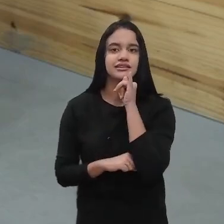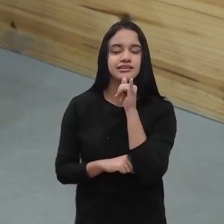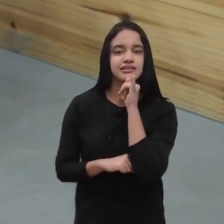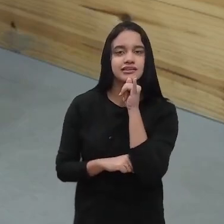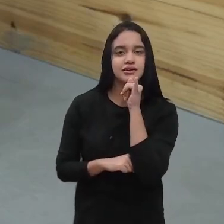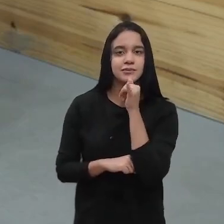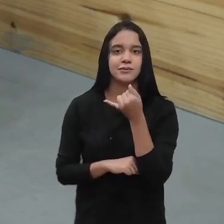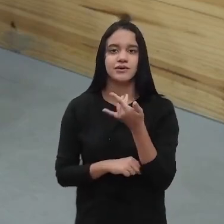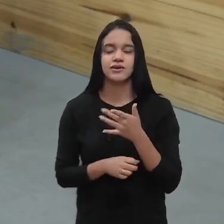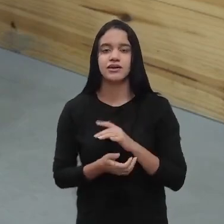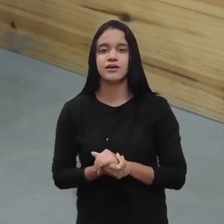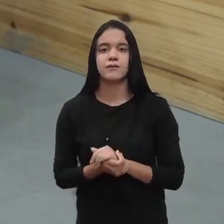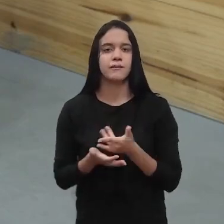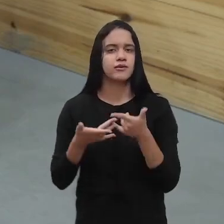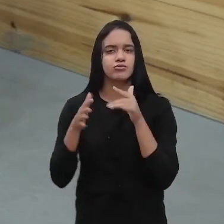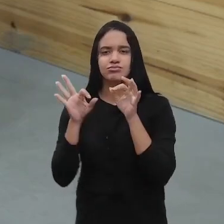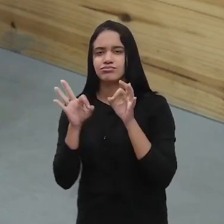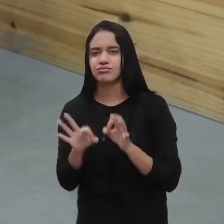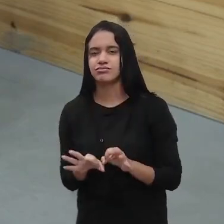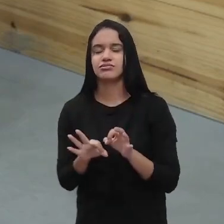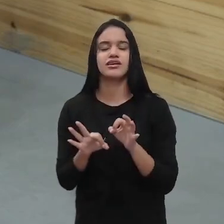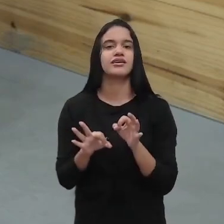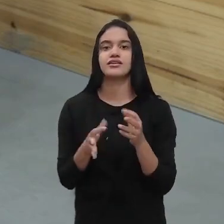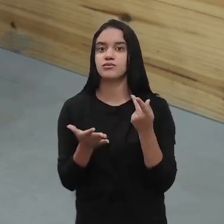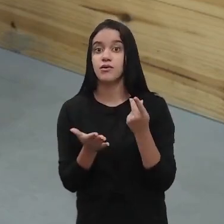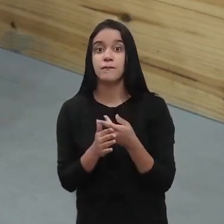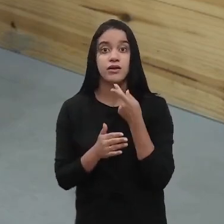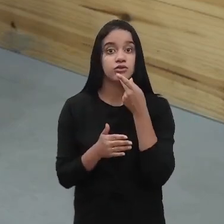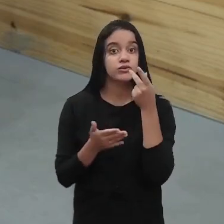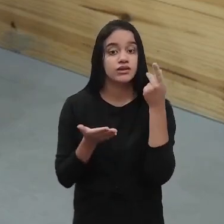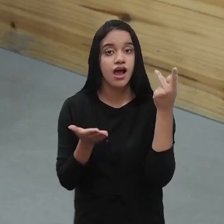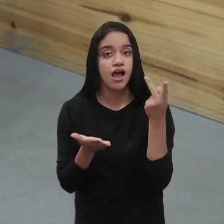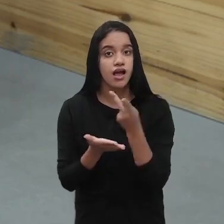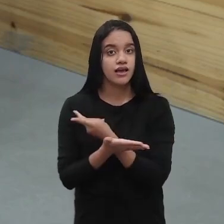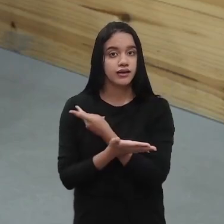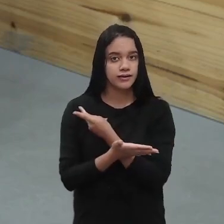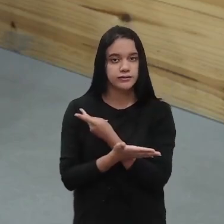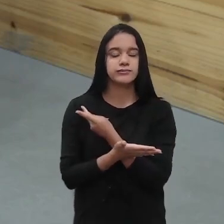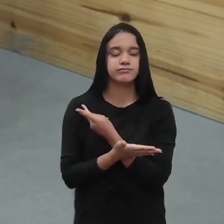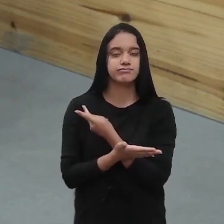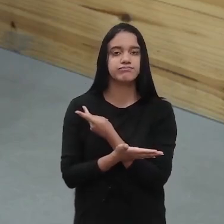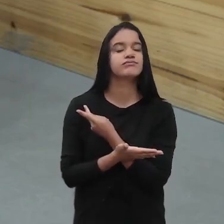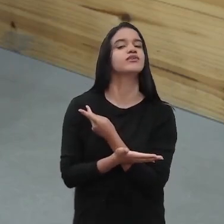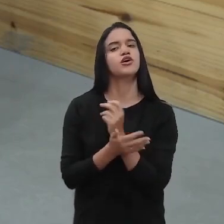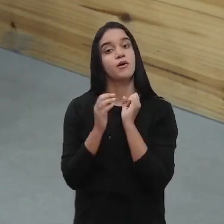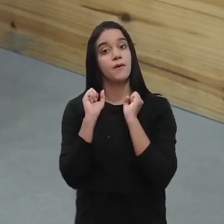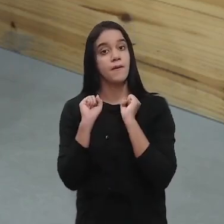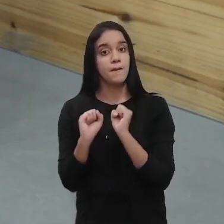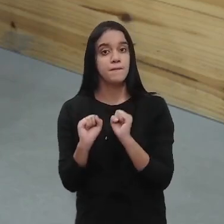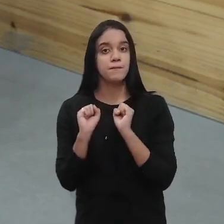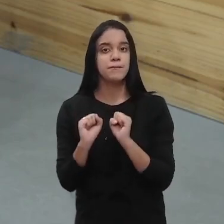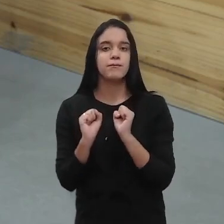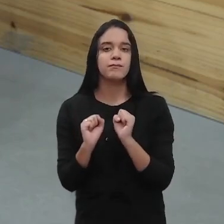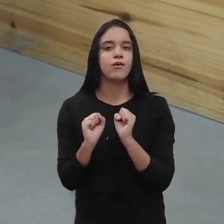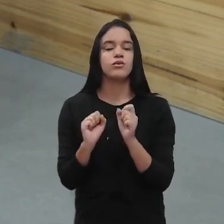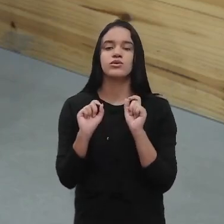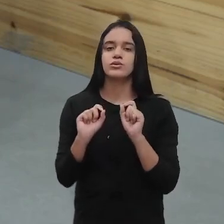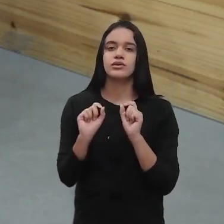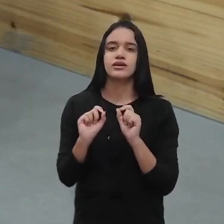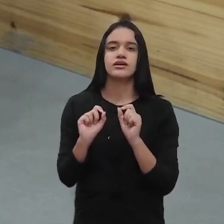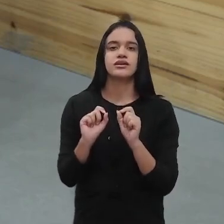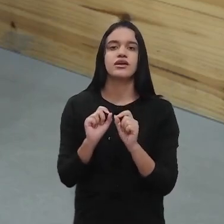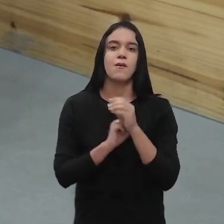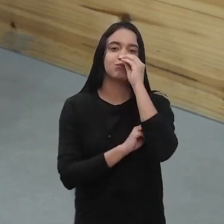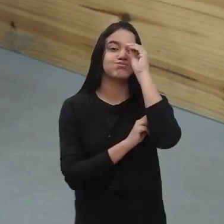maneira não adequada, para não dizer errada, né, ela pode, né, causar um prejuízo